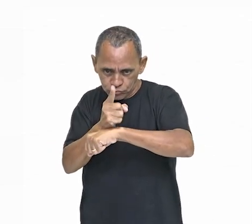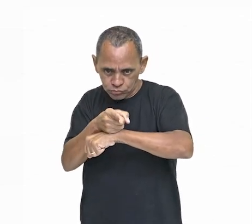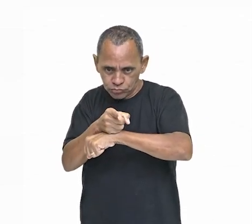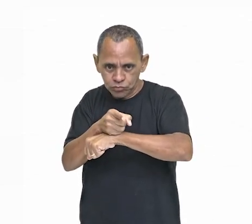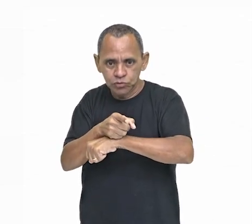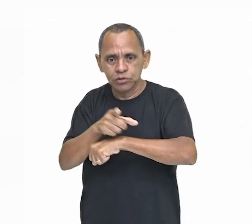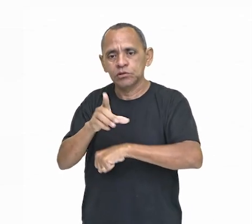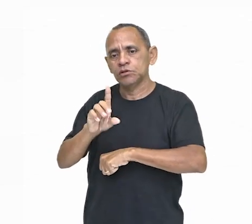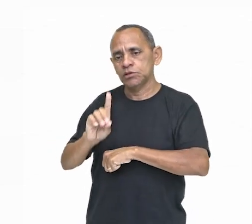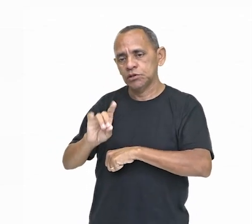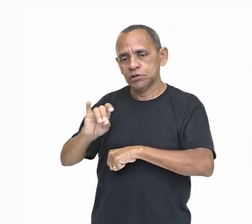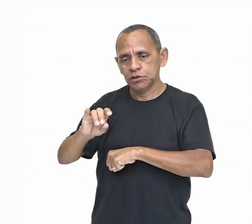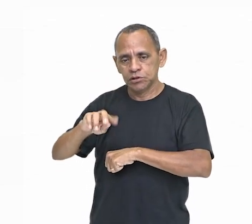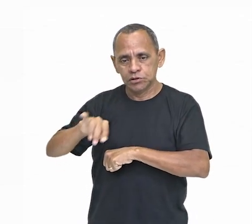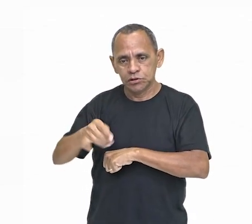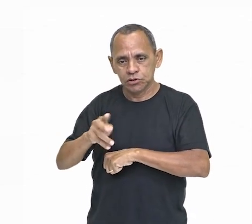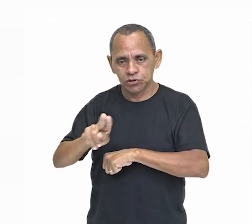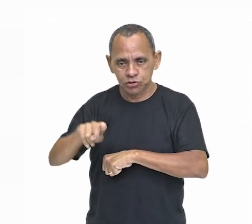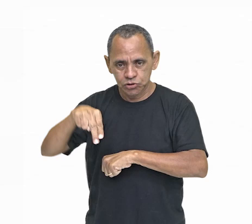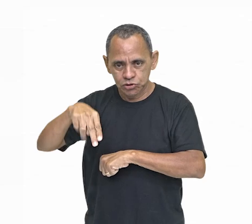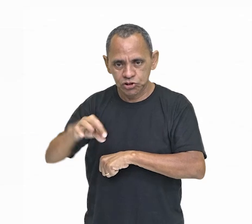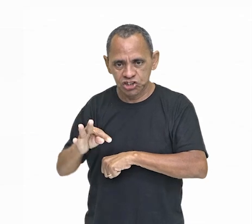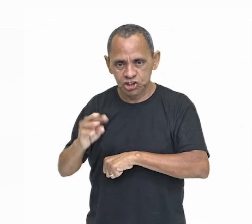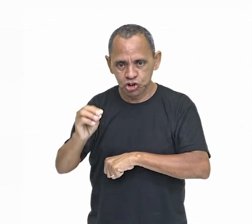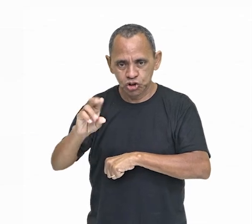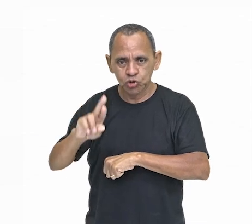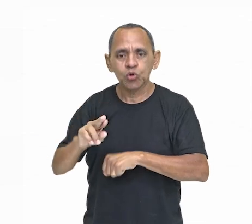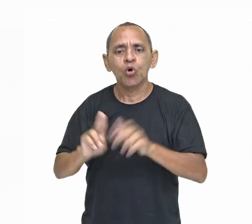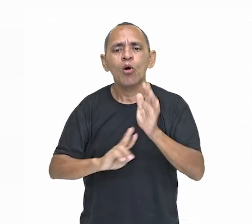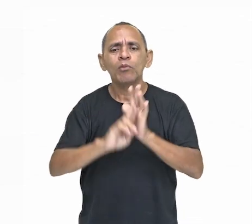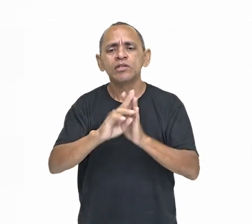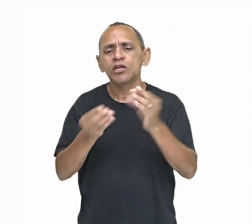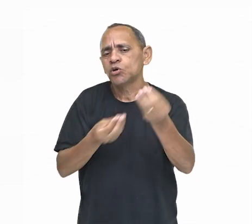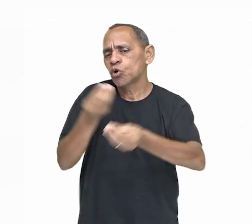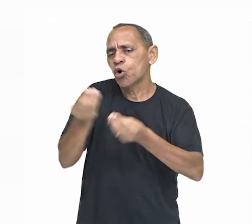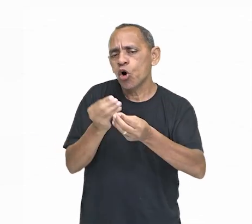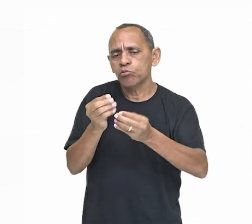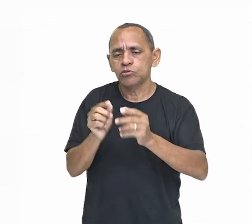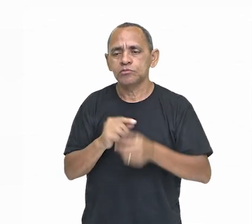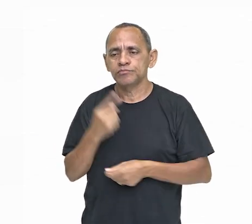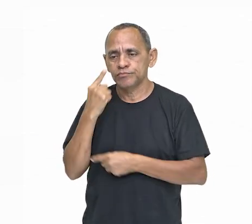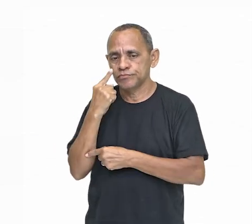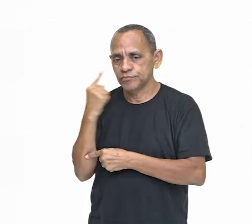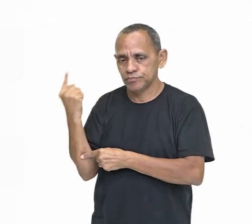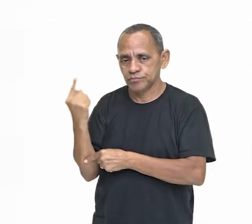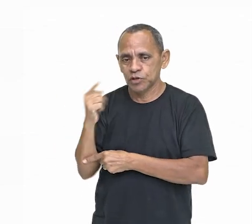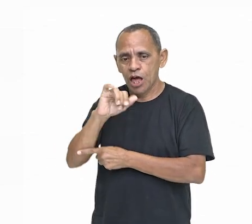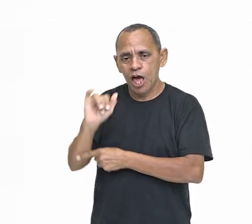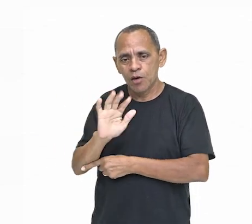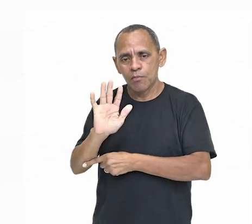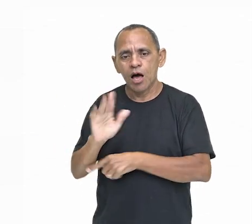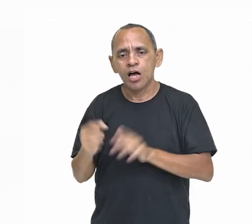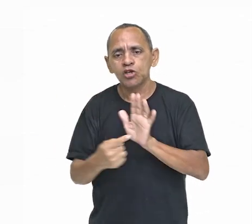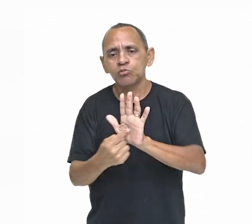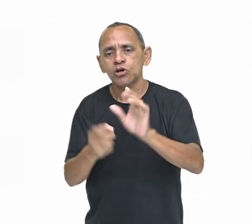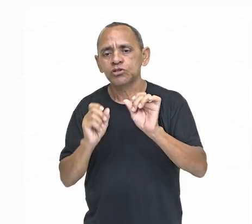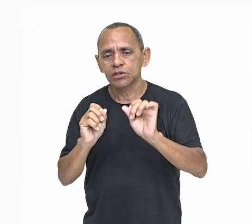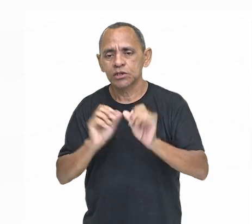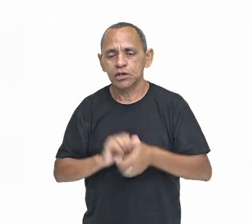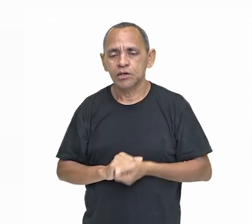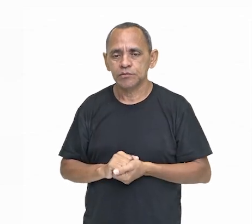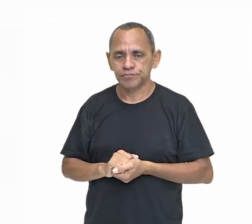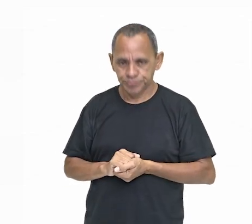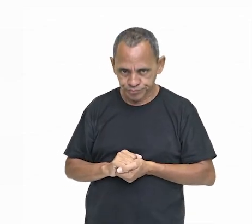são representados por um retângulo, atravessado por uma reta